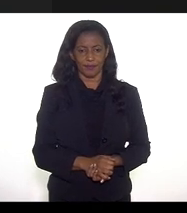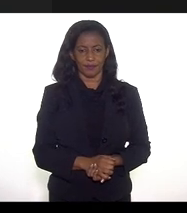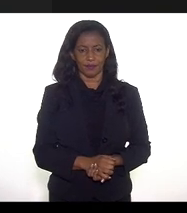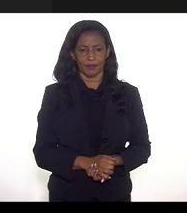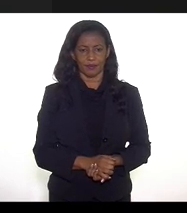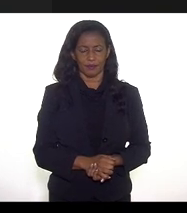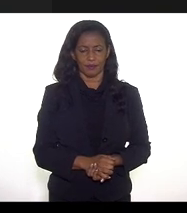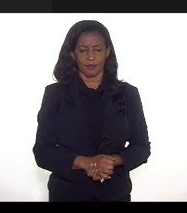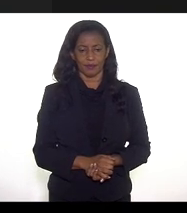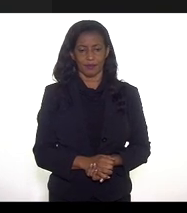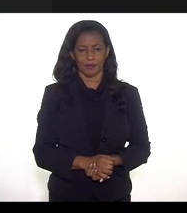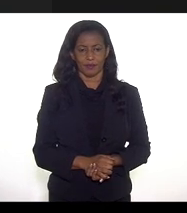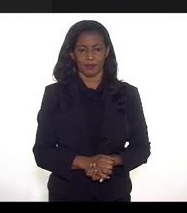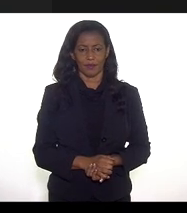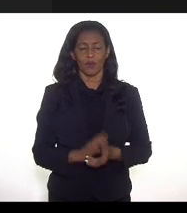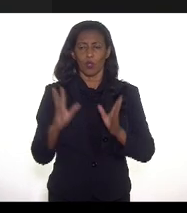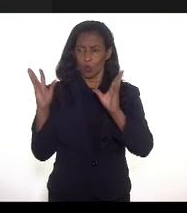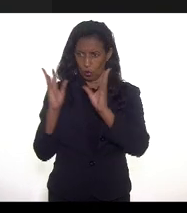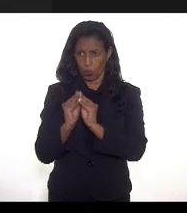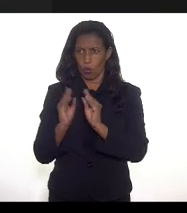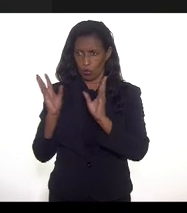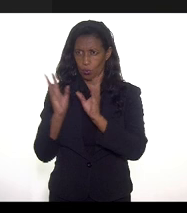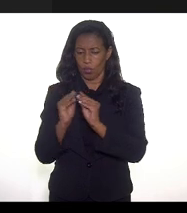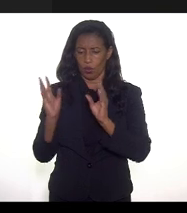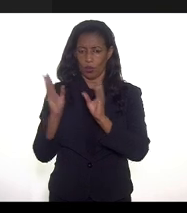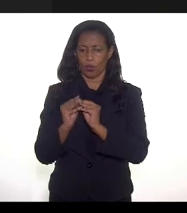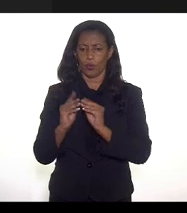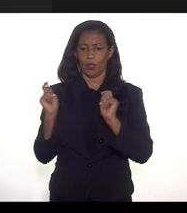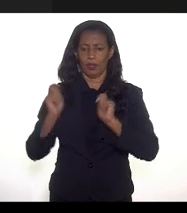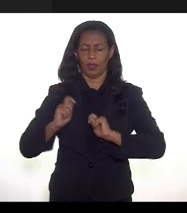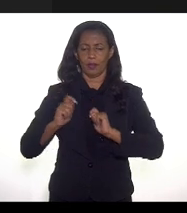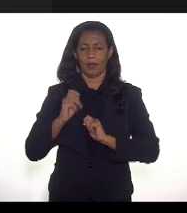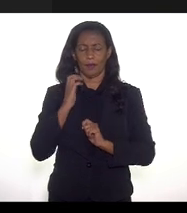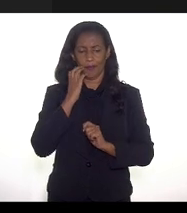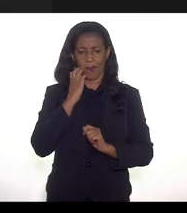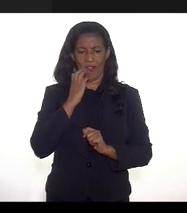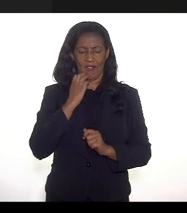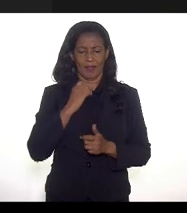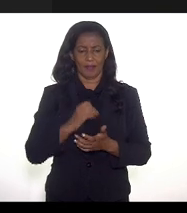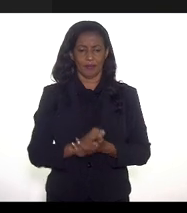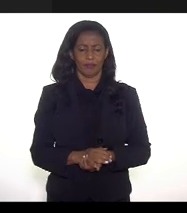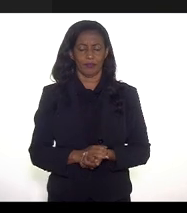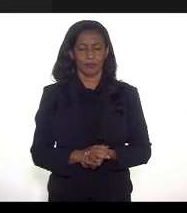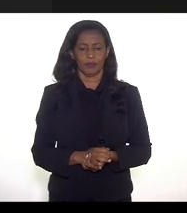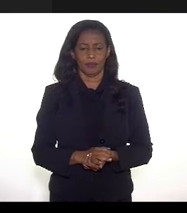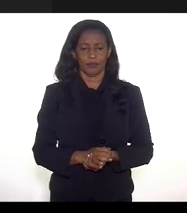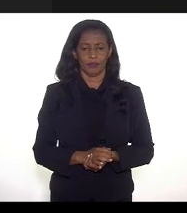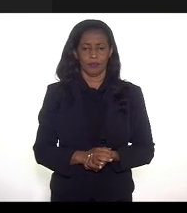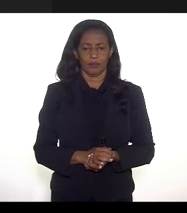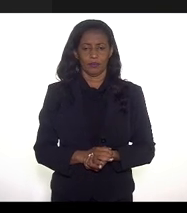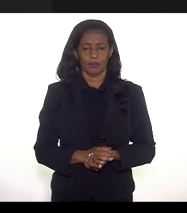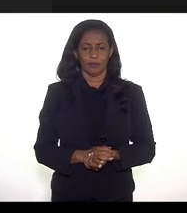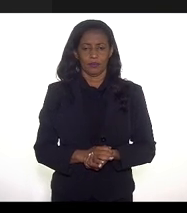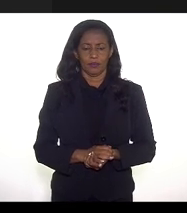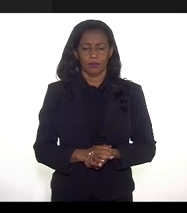Acabou, pontua o que você tem que pontuar e a gente tem que chamar o próximo, aí senão não vai dar tempo de fechar a audiência.